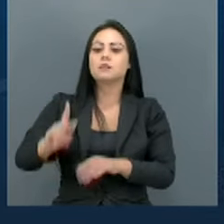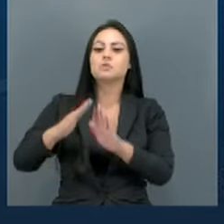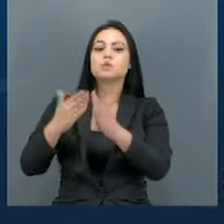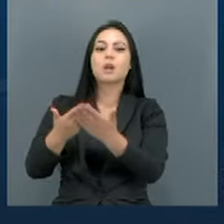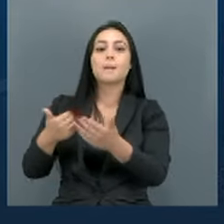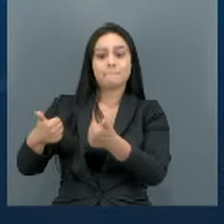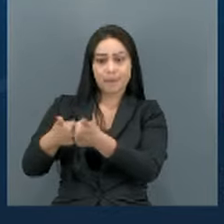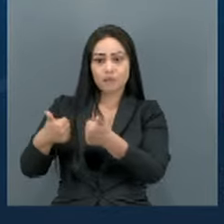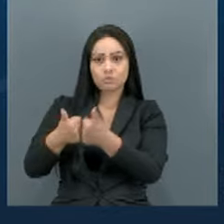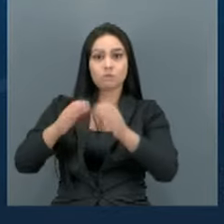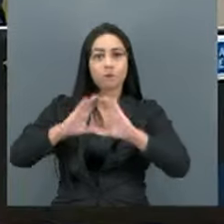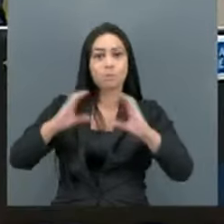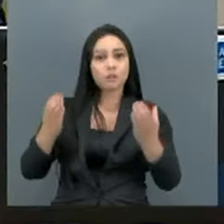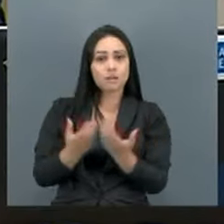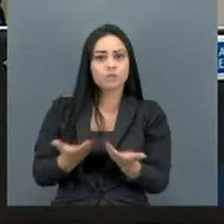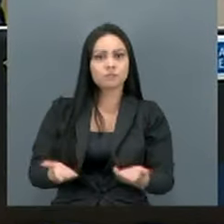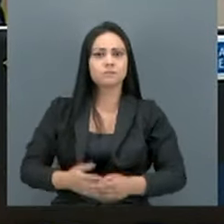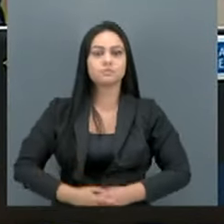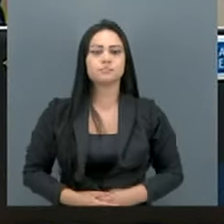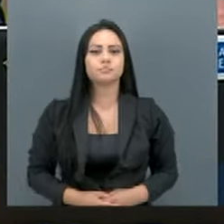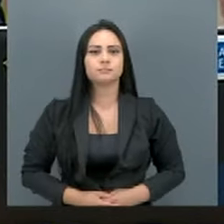comunidade?